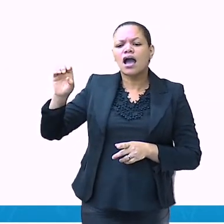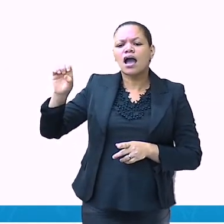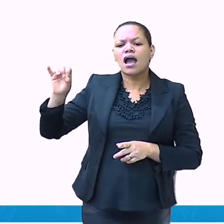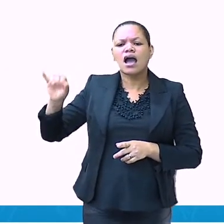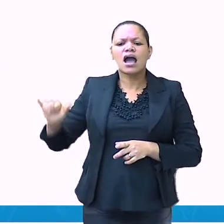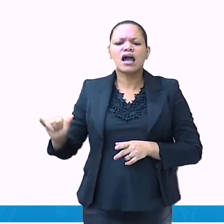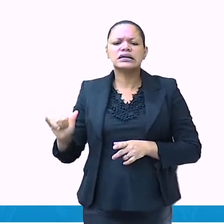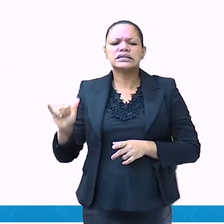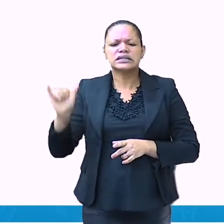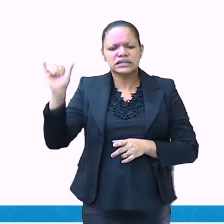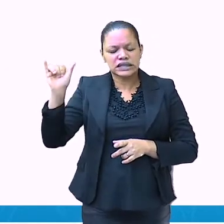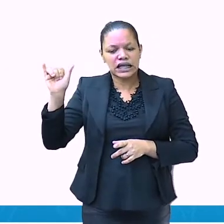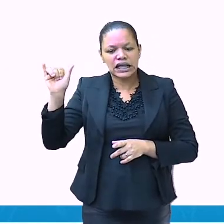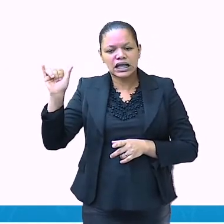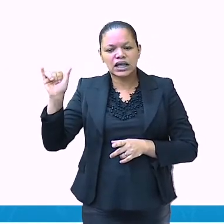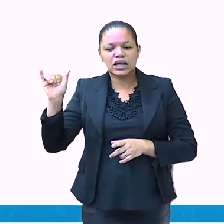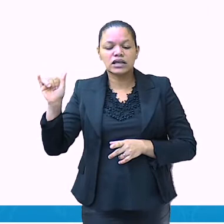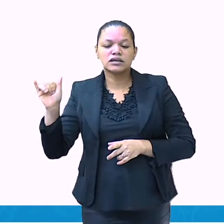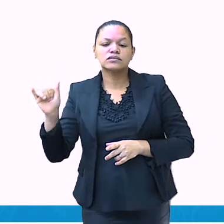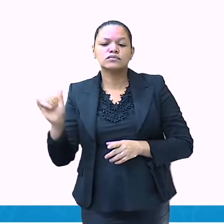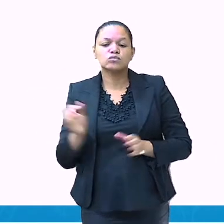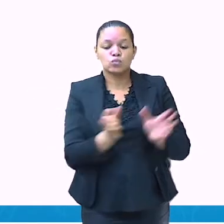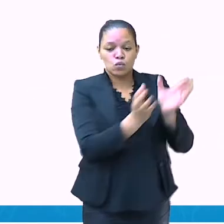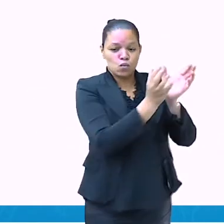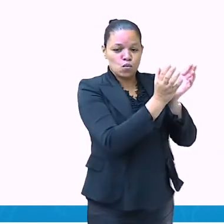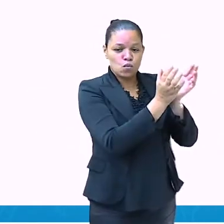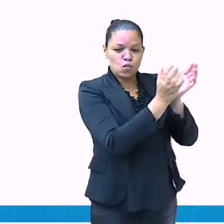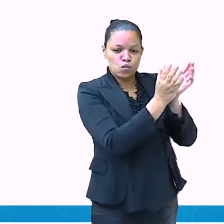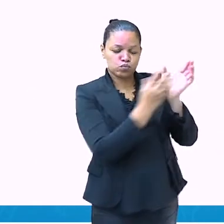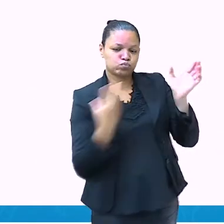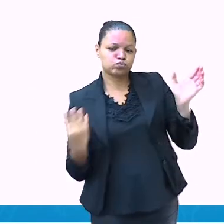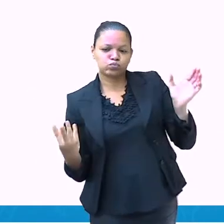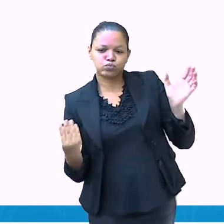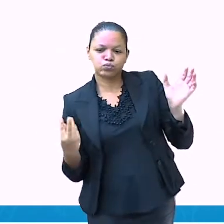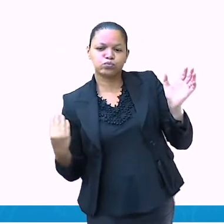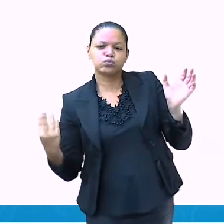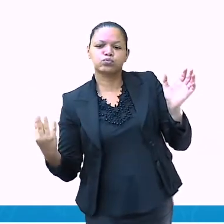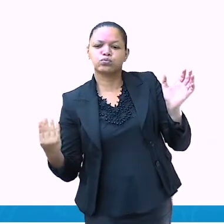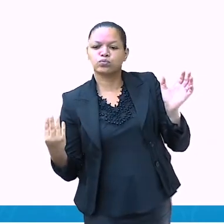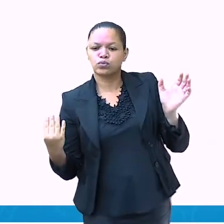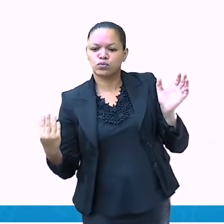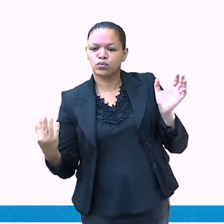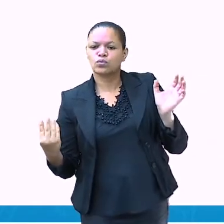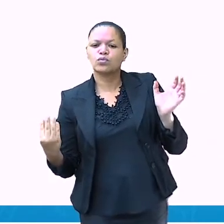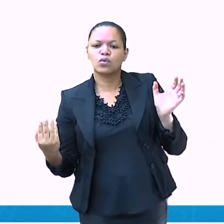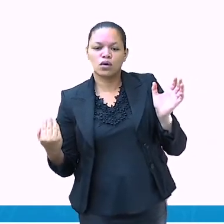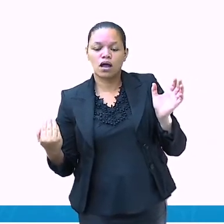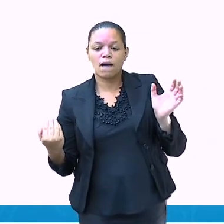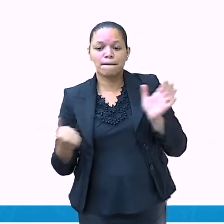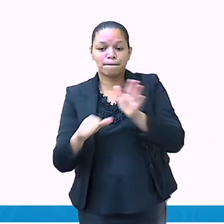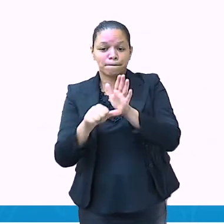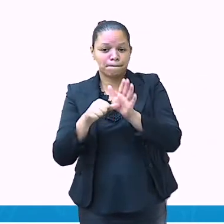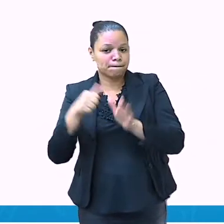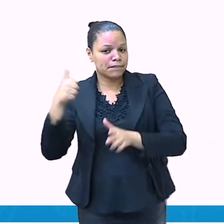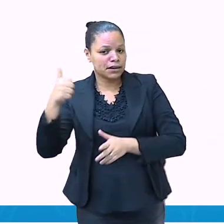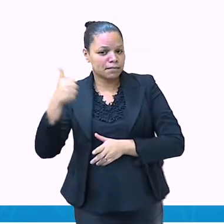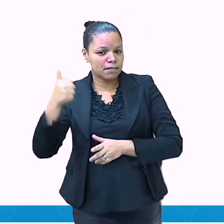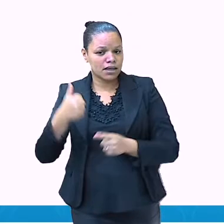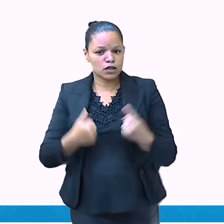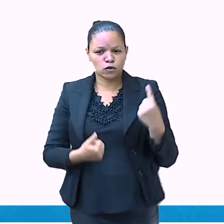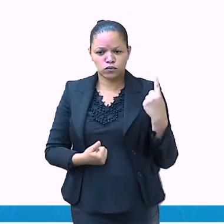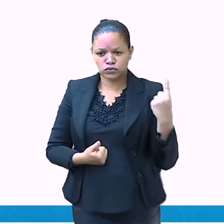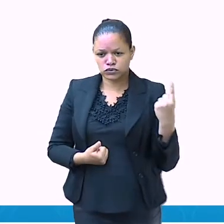you were, and they were. Nós éramos, eles eram,